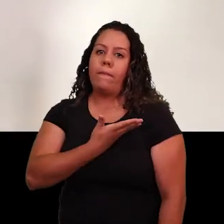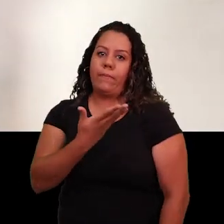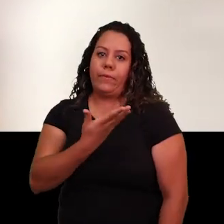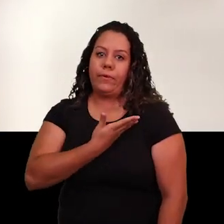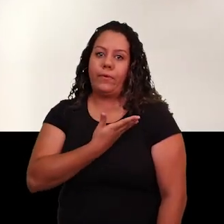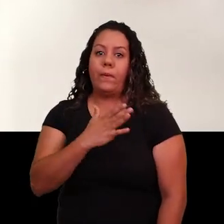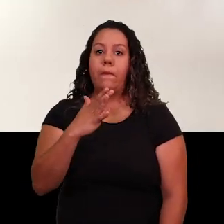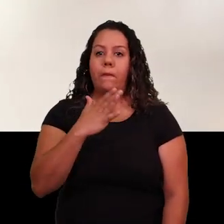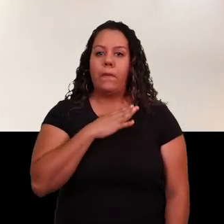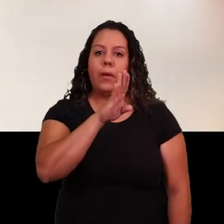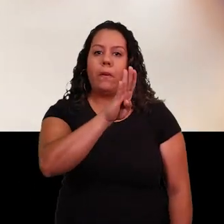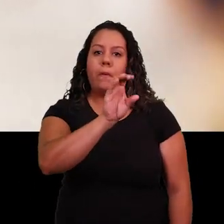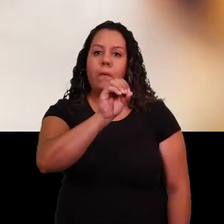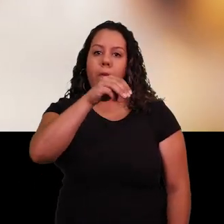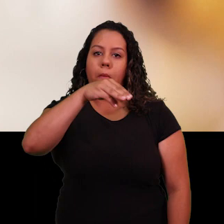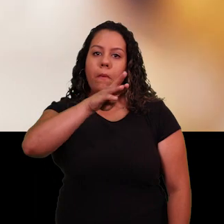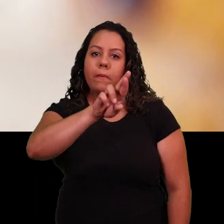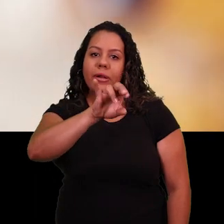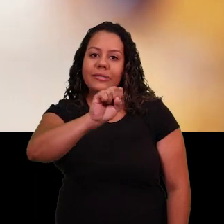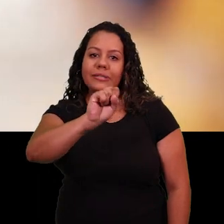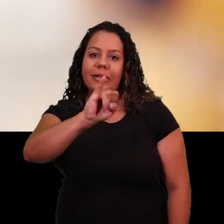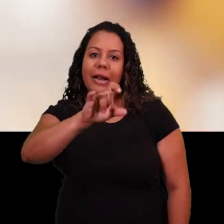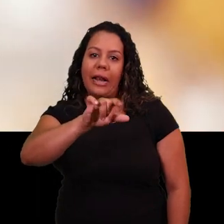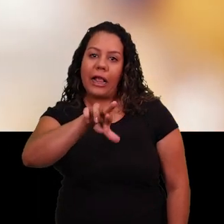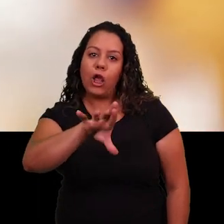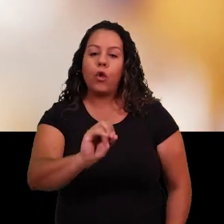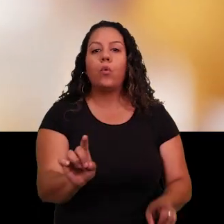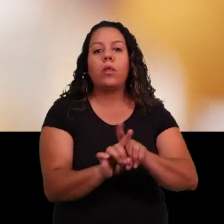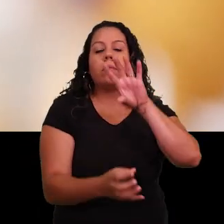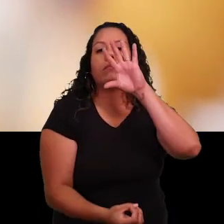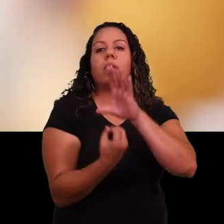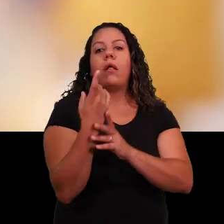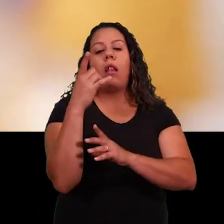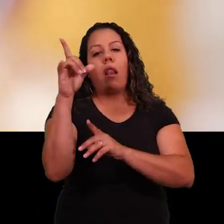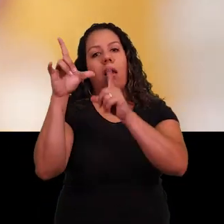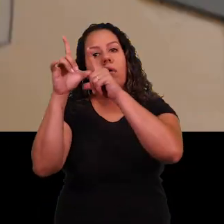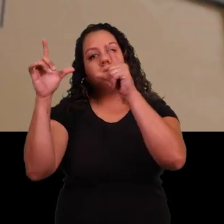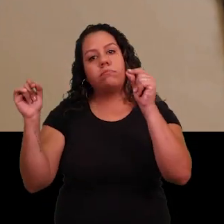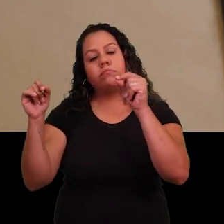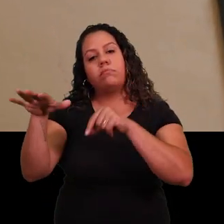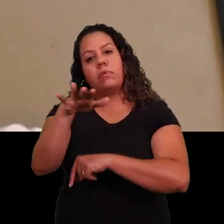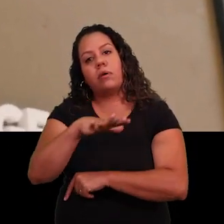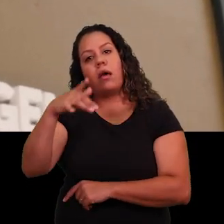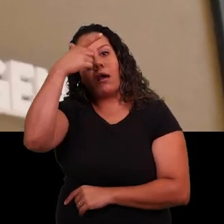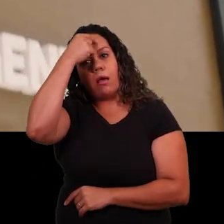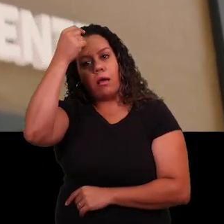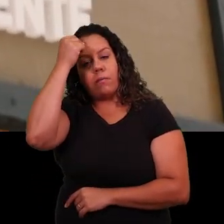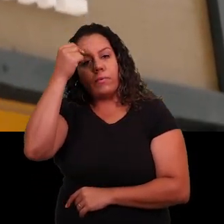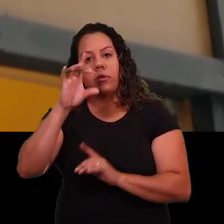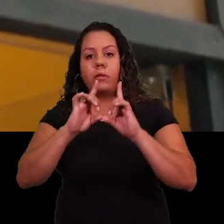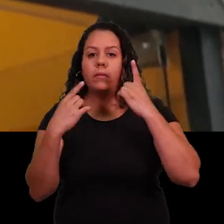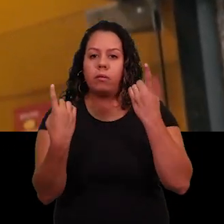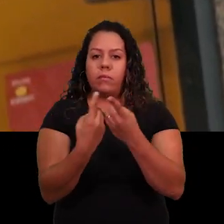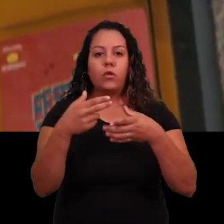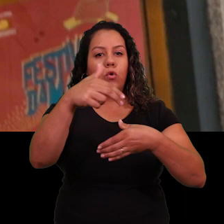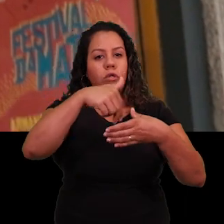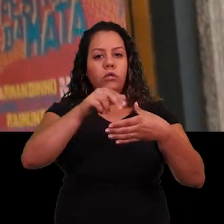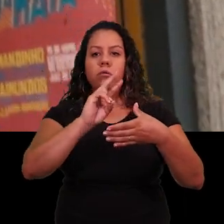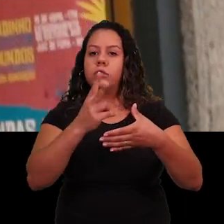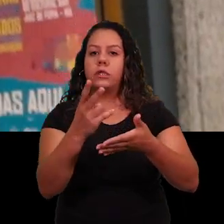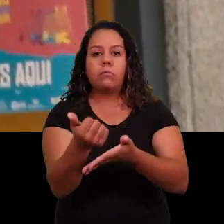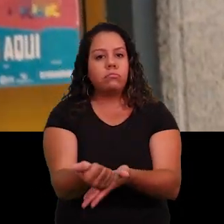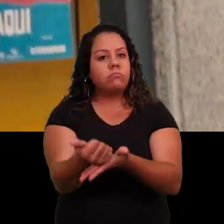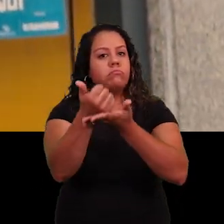surgiu nesse meio acadêmico, né? Sempre tive muito apoio do pessoal do Departamento de Nutrição, eles sempre foram